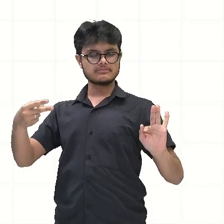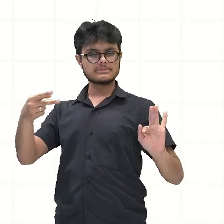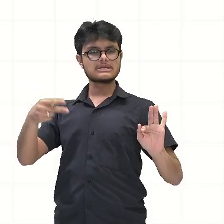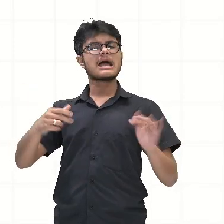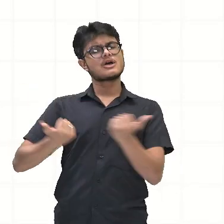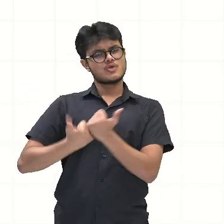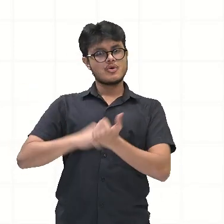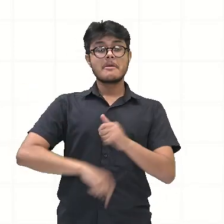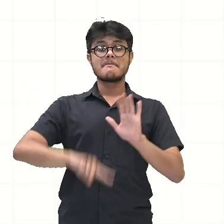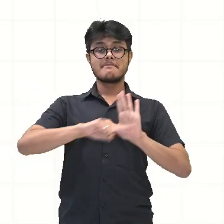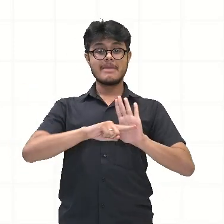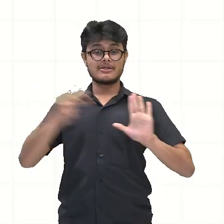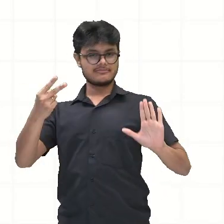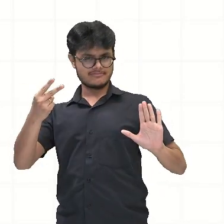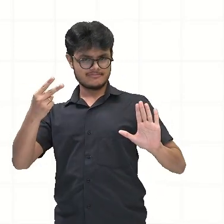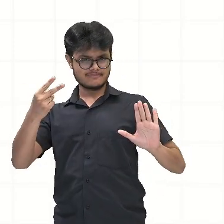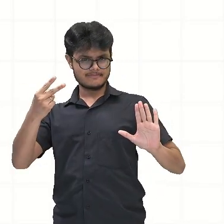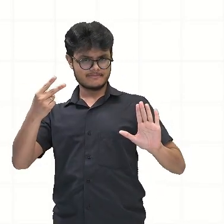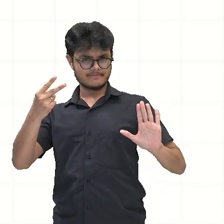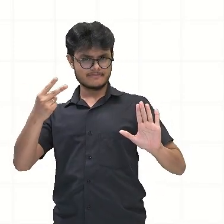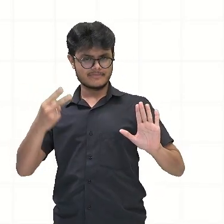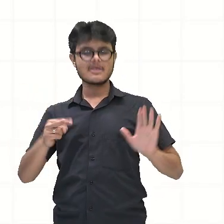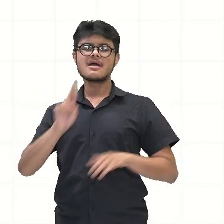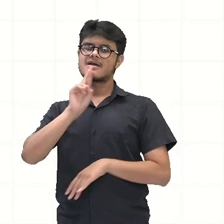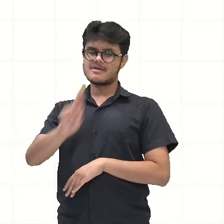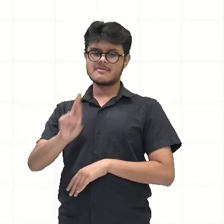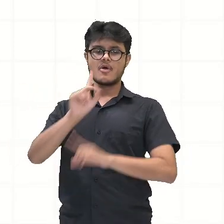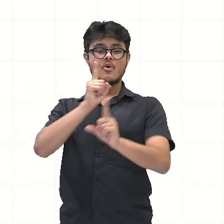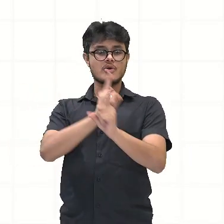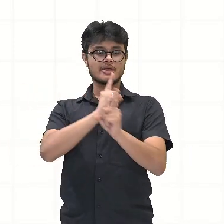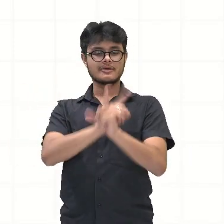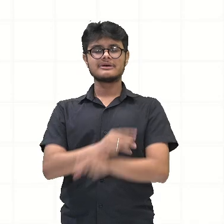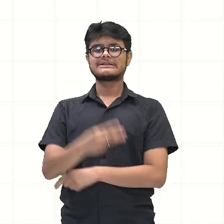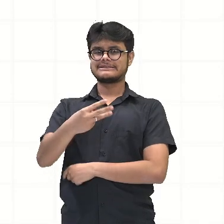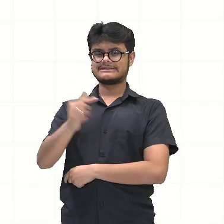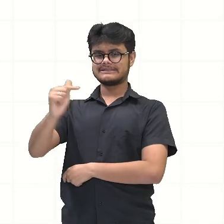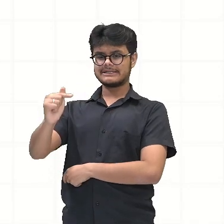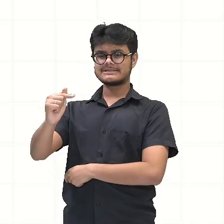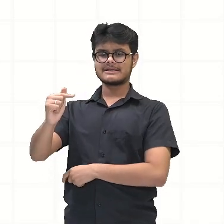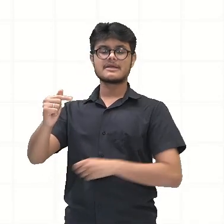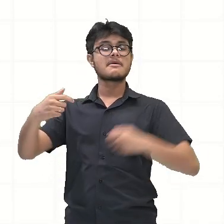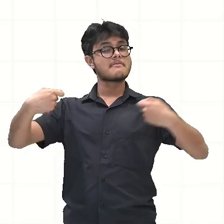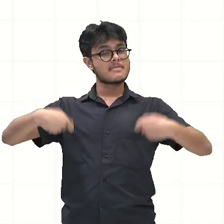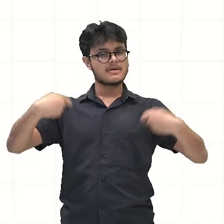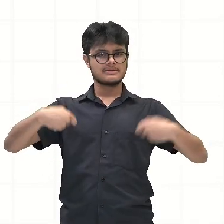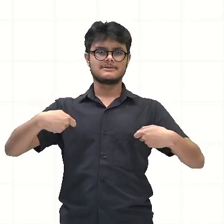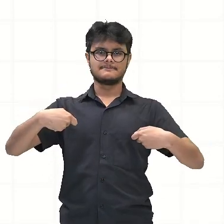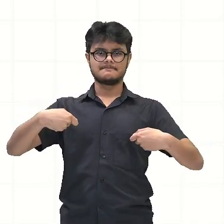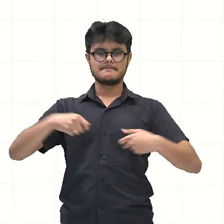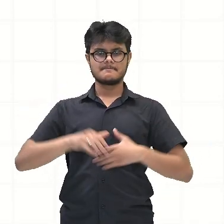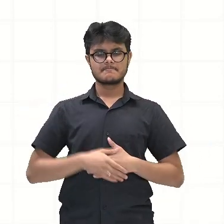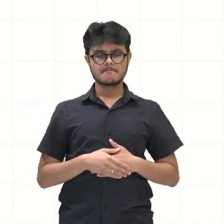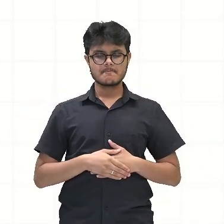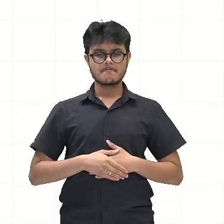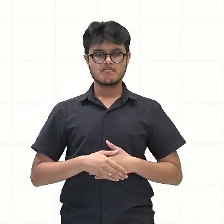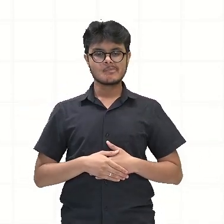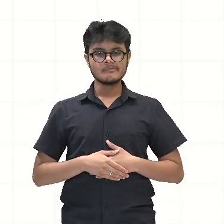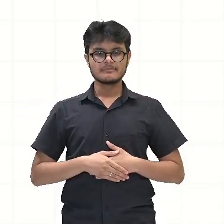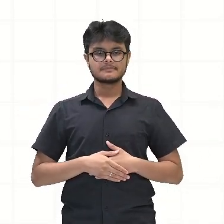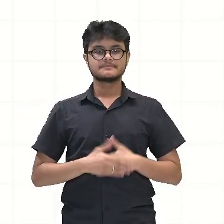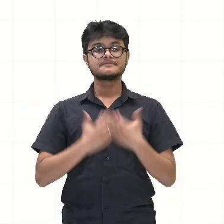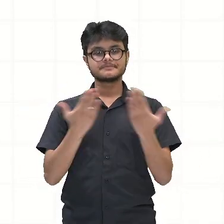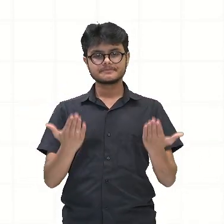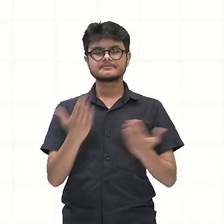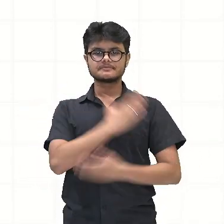que o valor de x for igual a menos 2, o resultado tem que levar no 37. Então, com isso, a